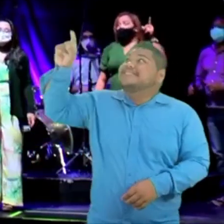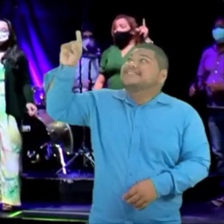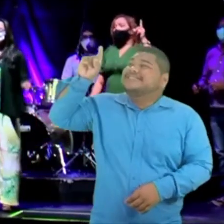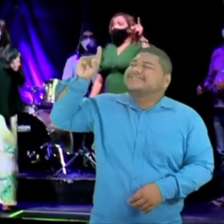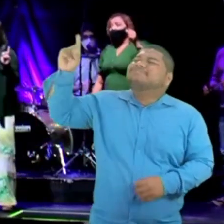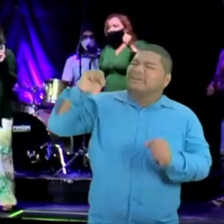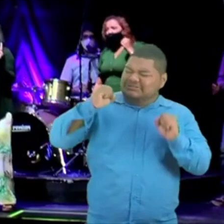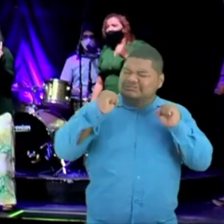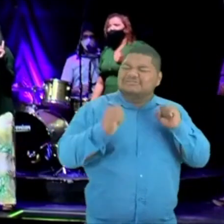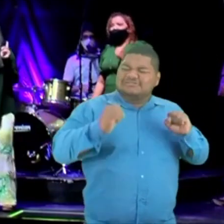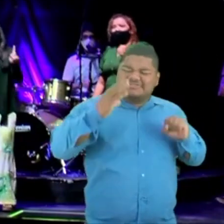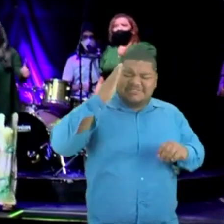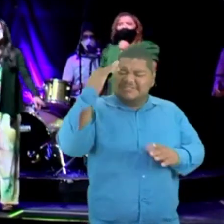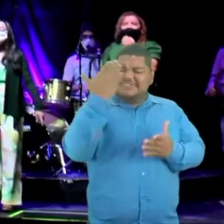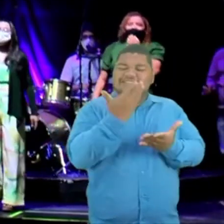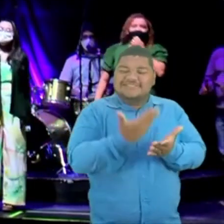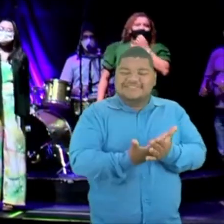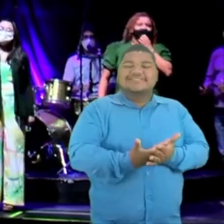nele a gente pode